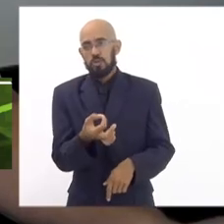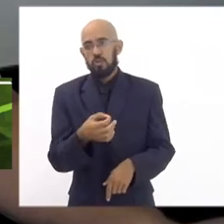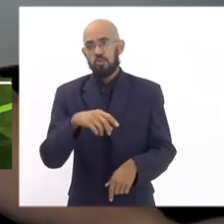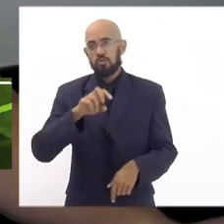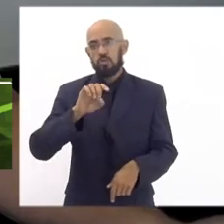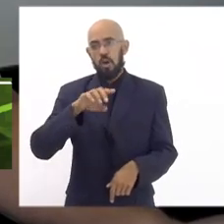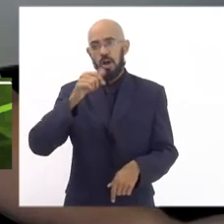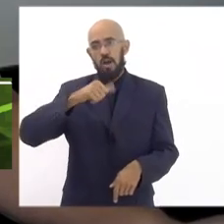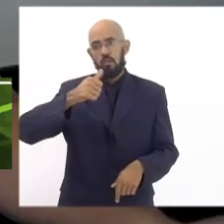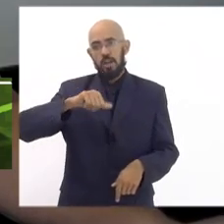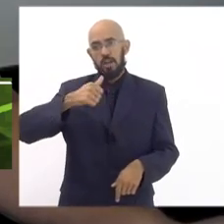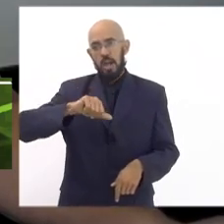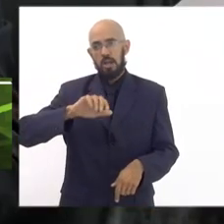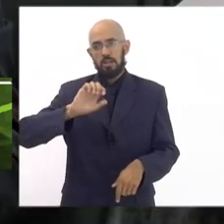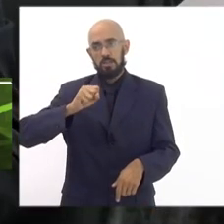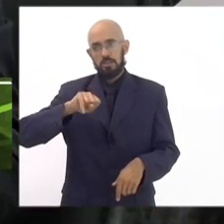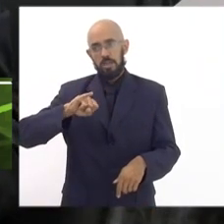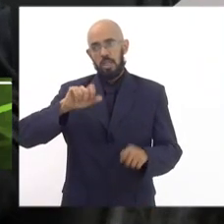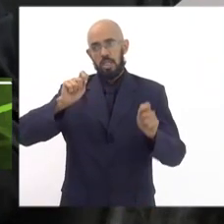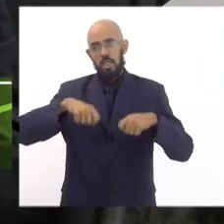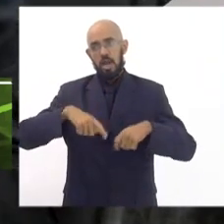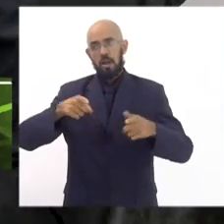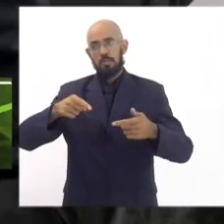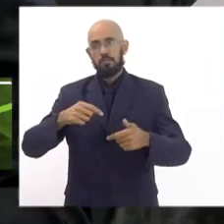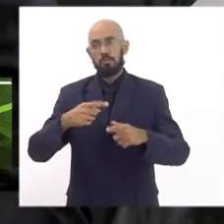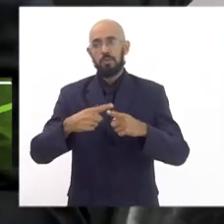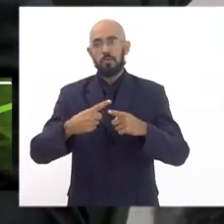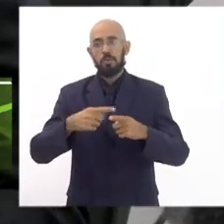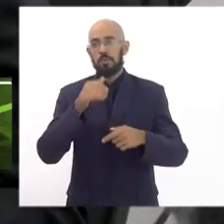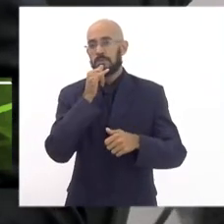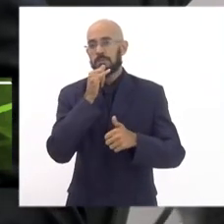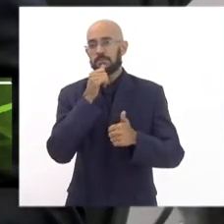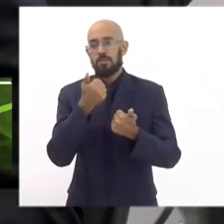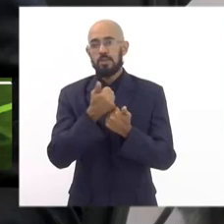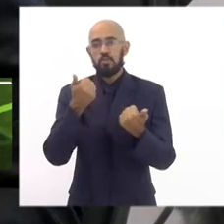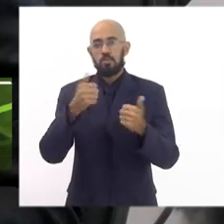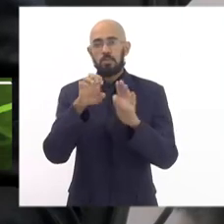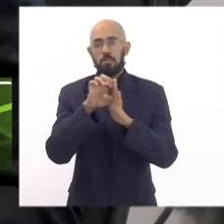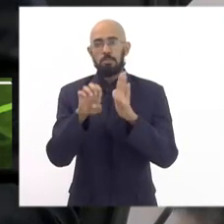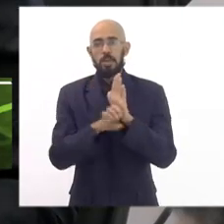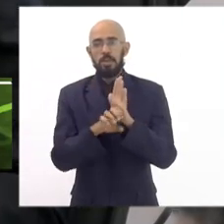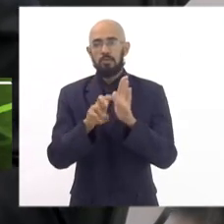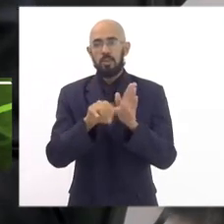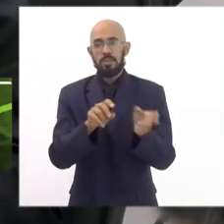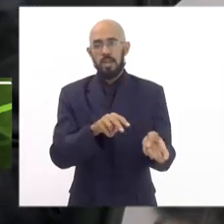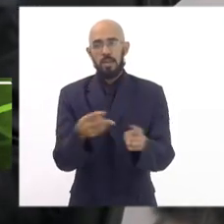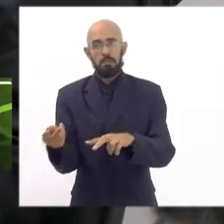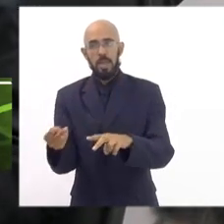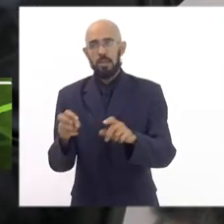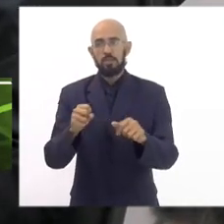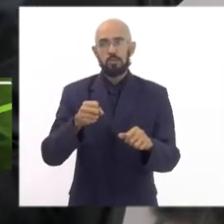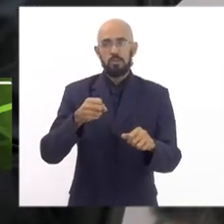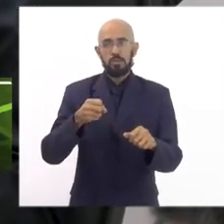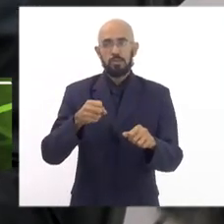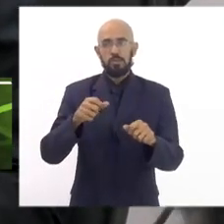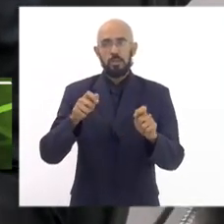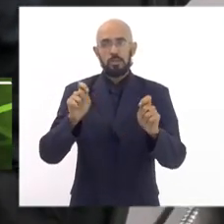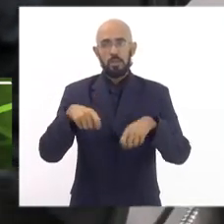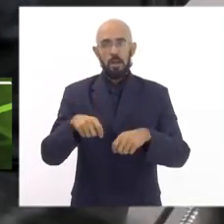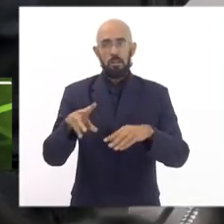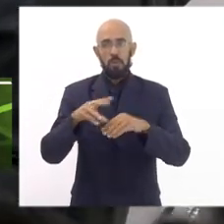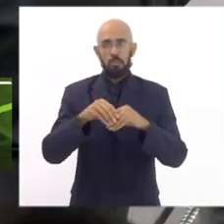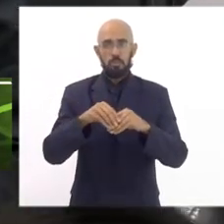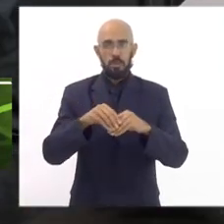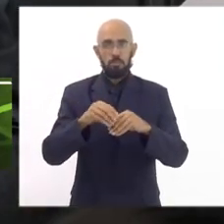se é possível. Se as subemendas, por exemplo, as propostas que serão encaminhadas, podem acrescentar, com o